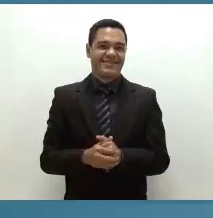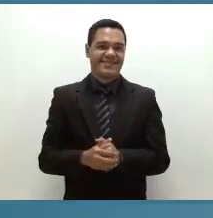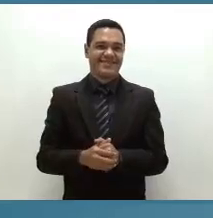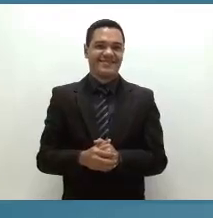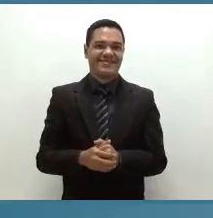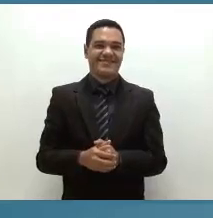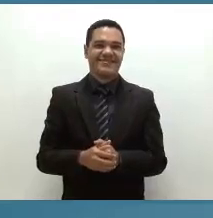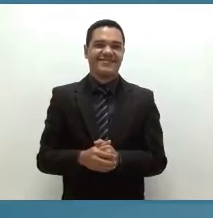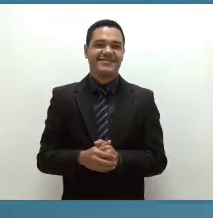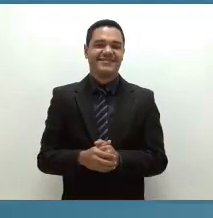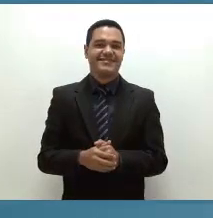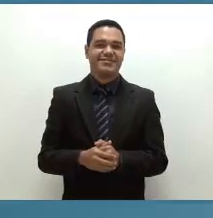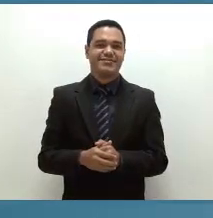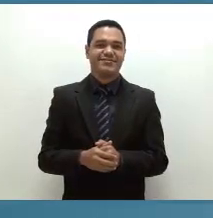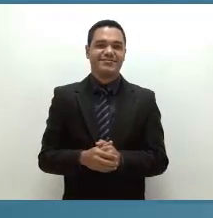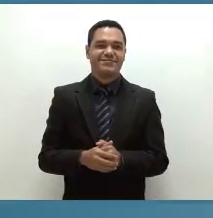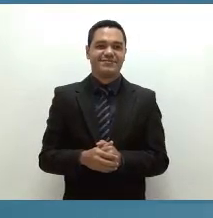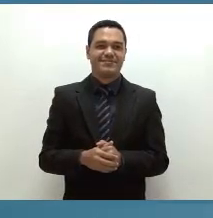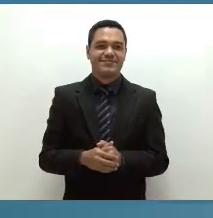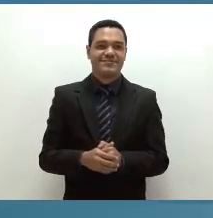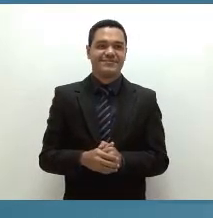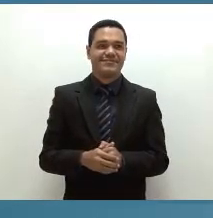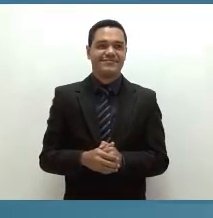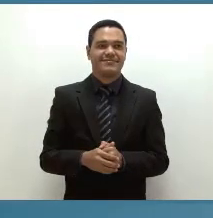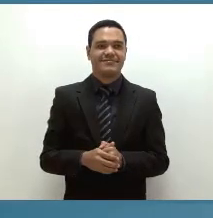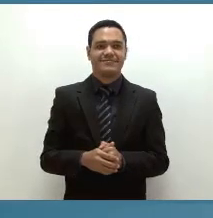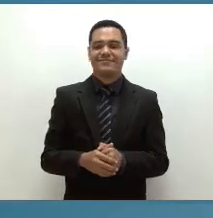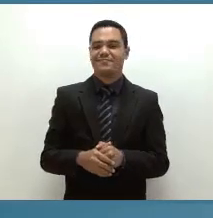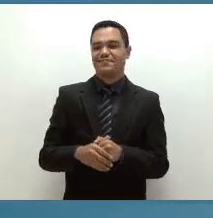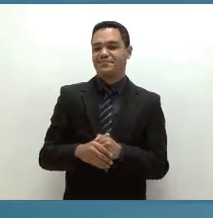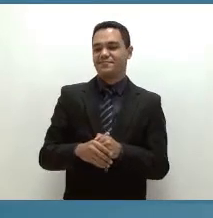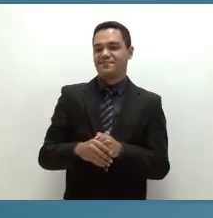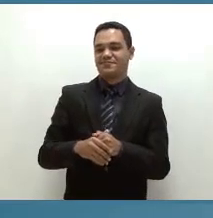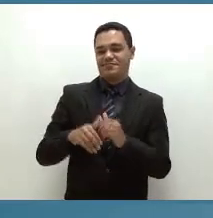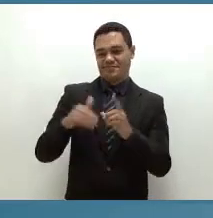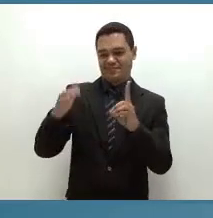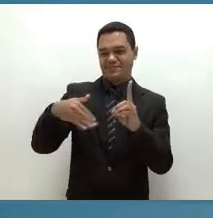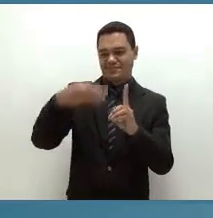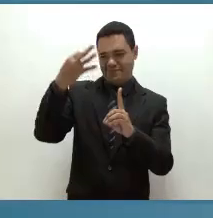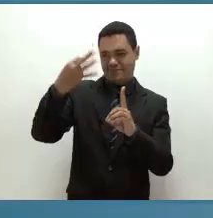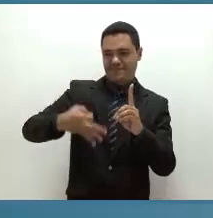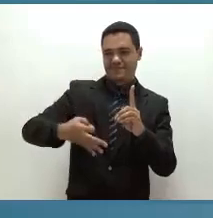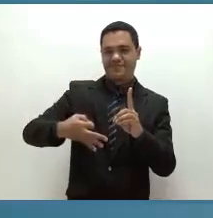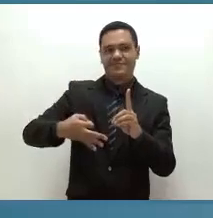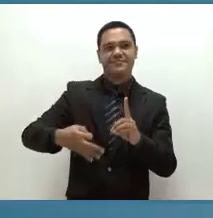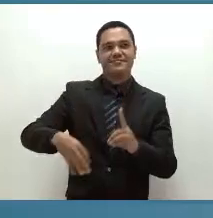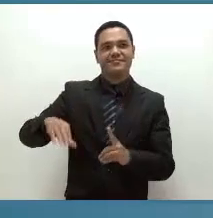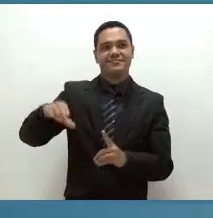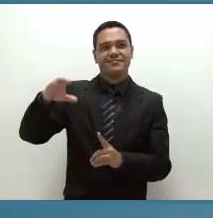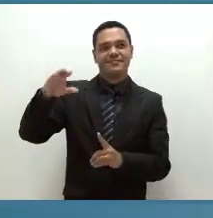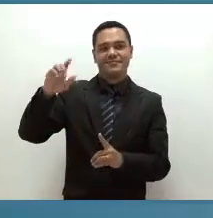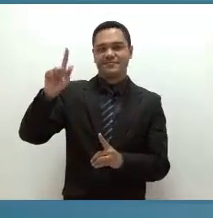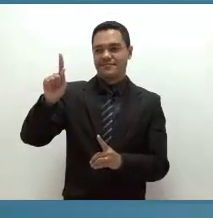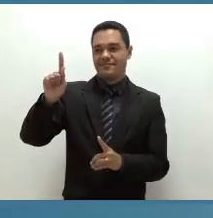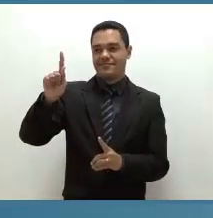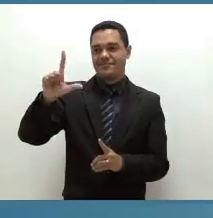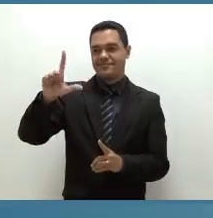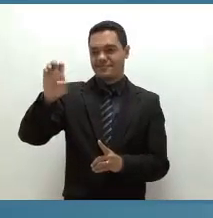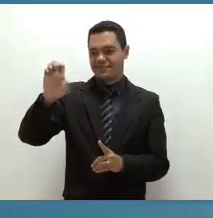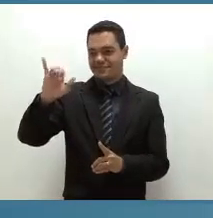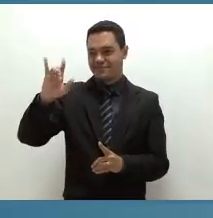Obrigada, desembargador. Obrigada. Desembargadora Gleide Pereira de Nós, excelência. Nós,